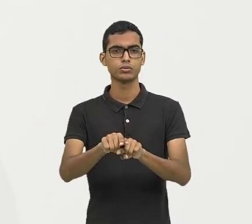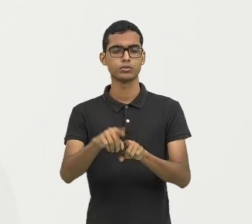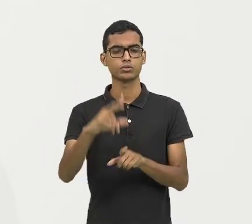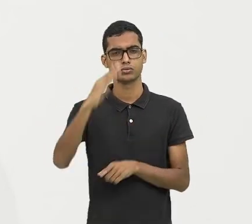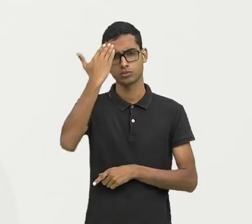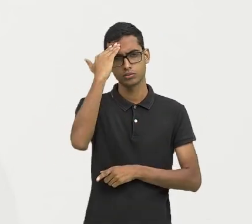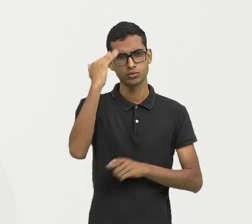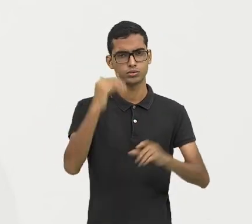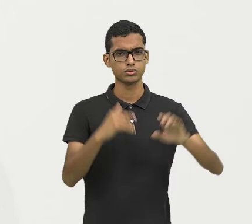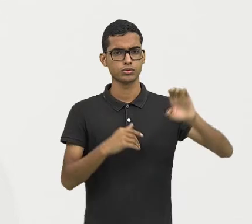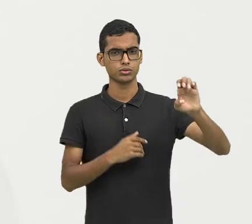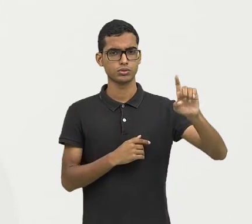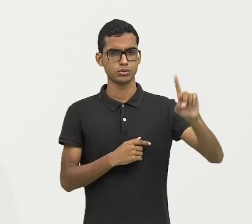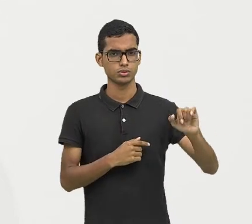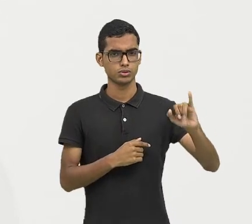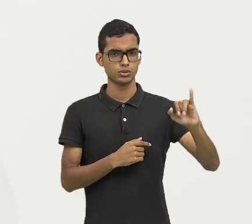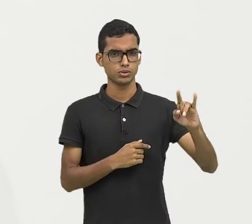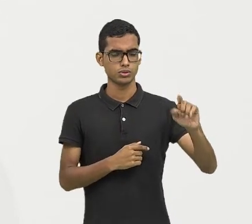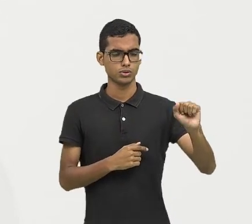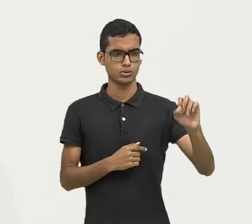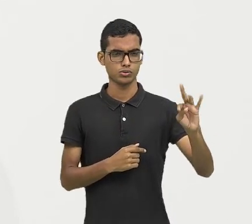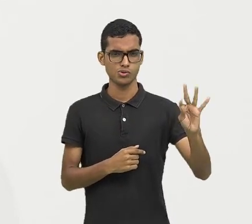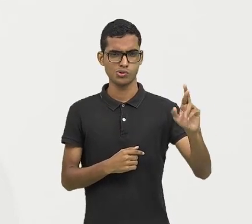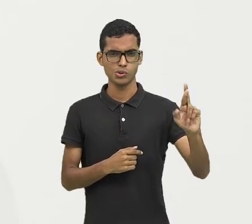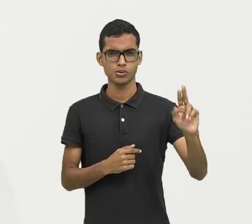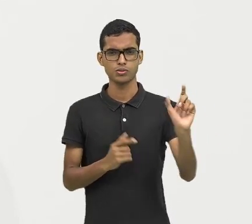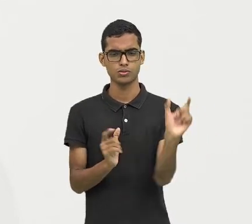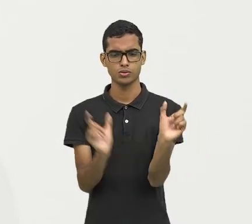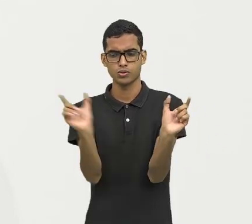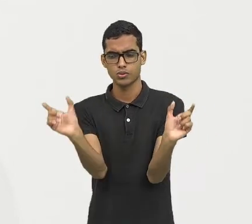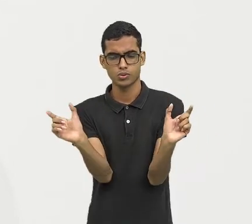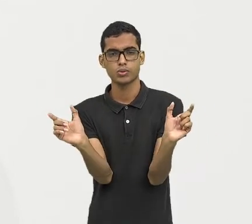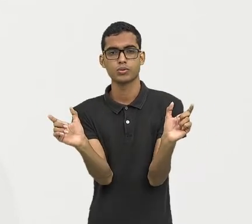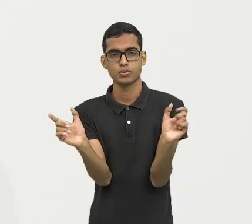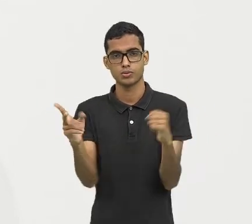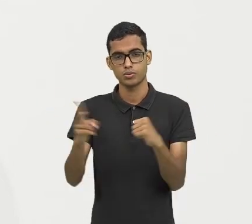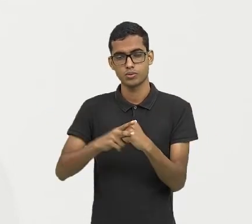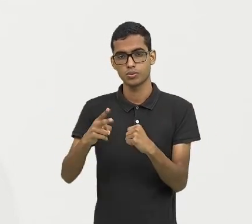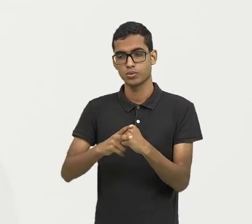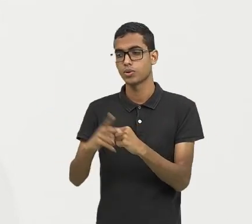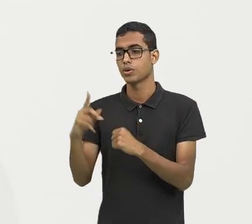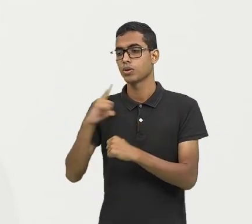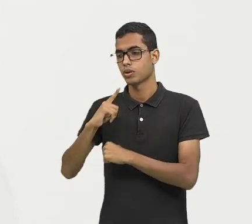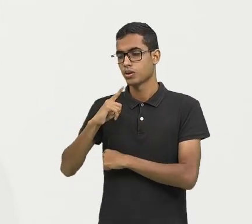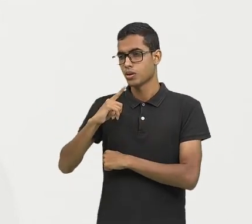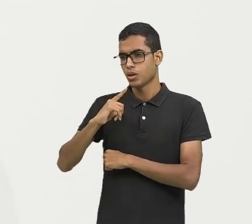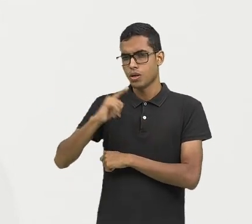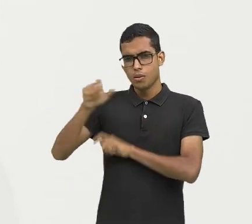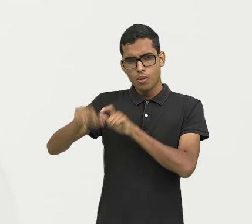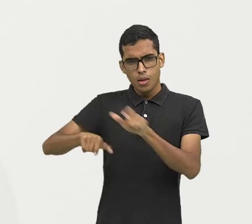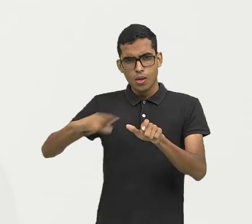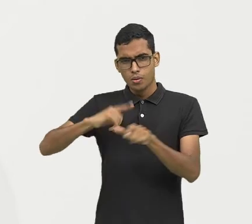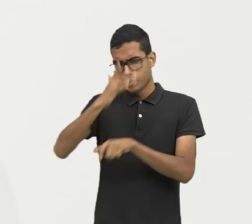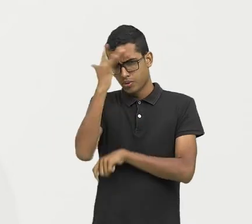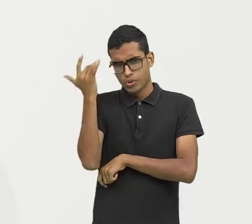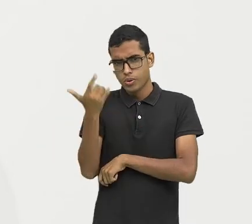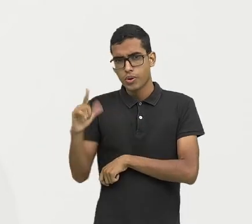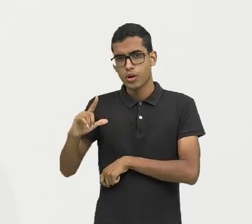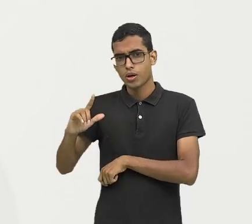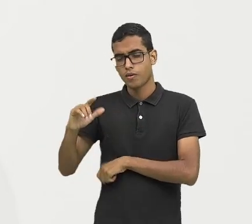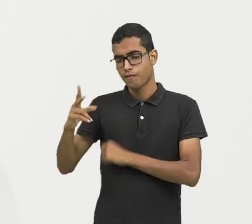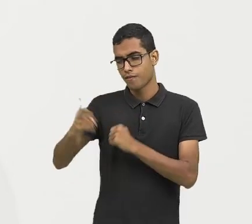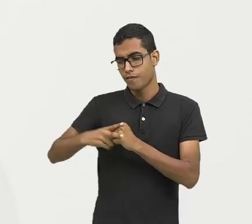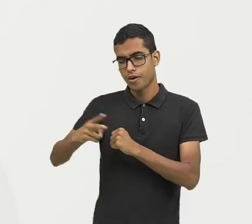de existir. Então, ele é um verbo impessoal. E nós temos aqui, olha só, esta